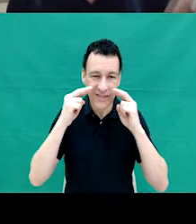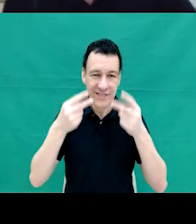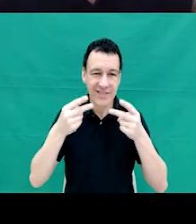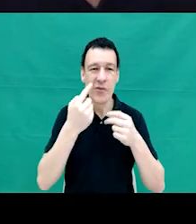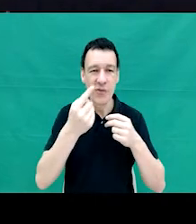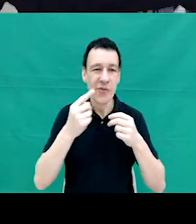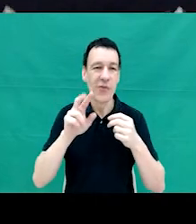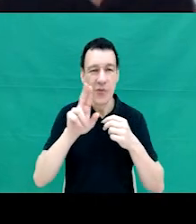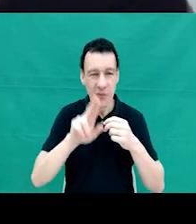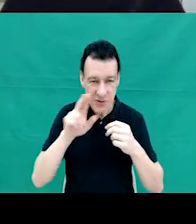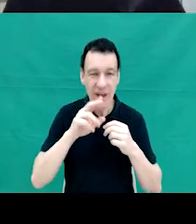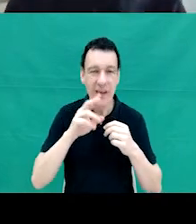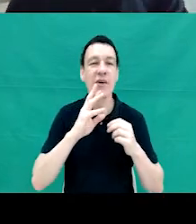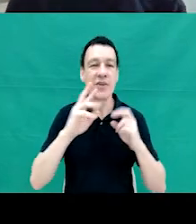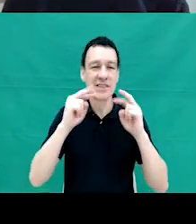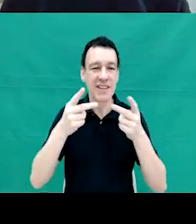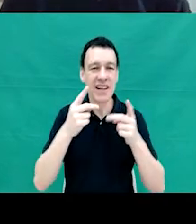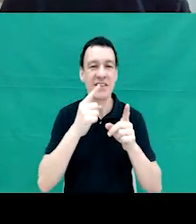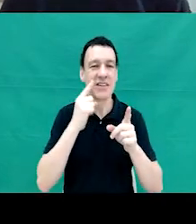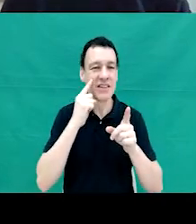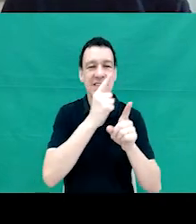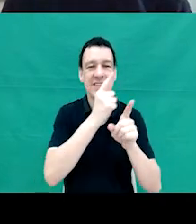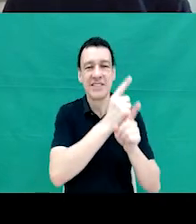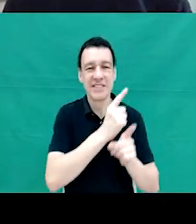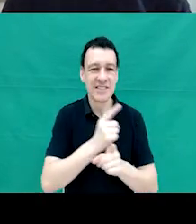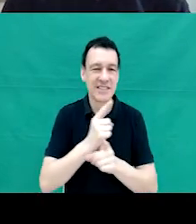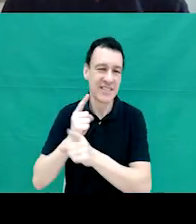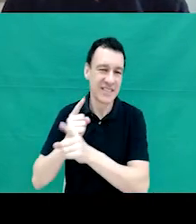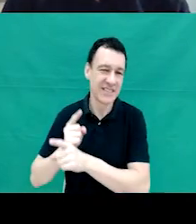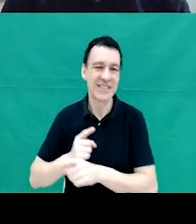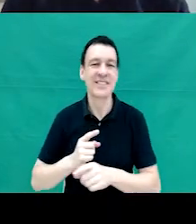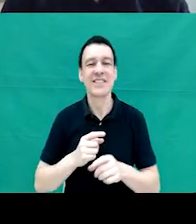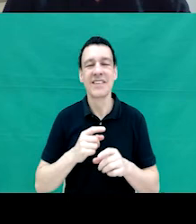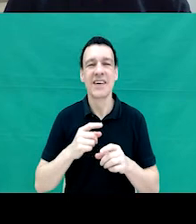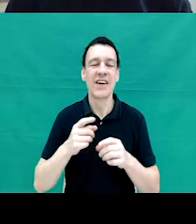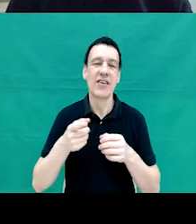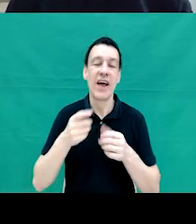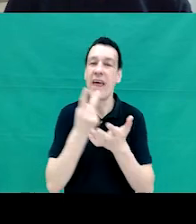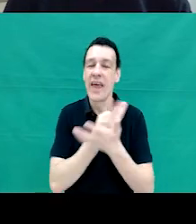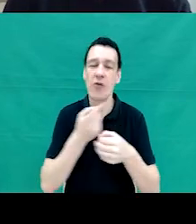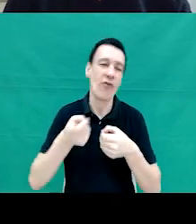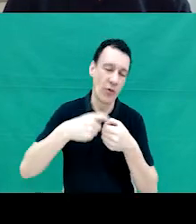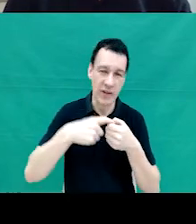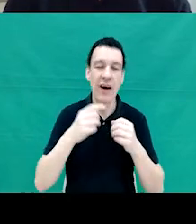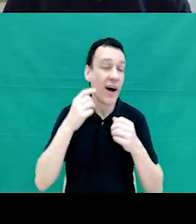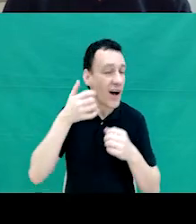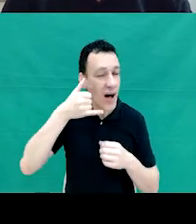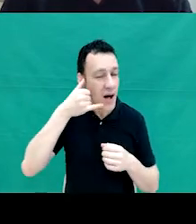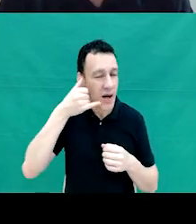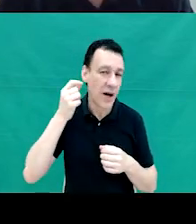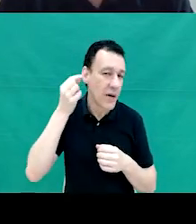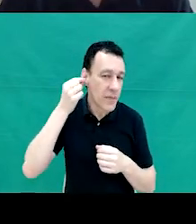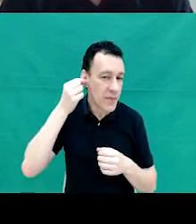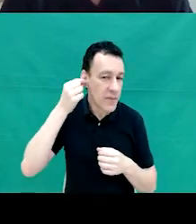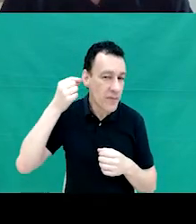Desculpa. Eu não sabia que o som estava vazando. Vazou. Tranquilo. Bem, só para saber o horário.